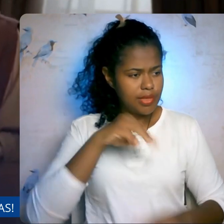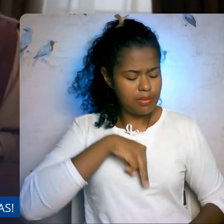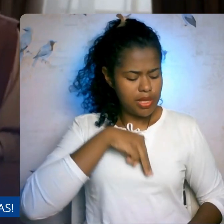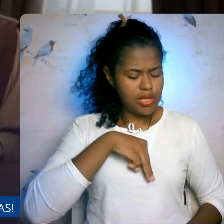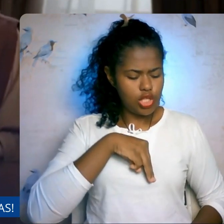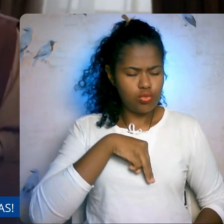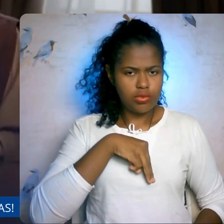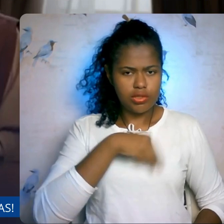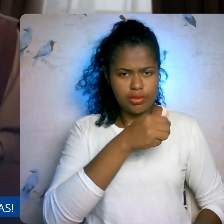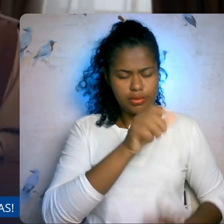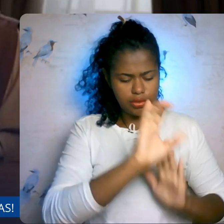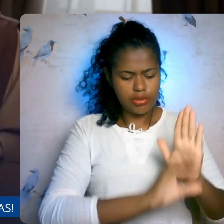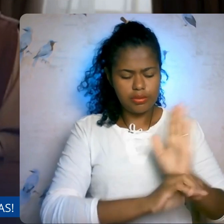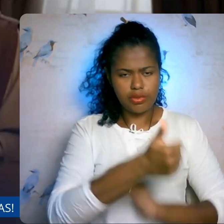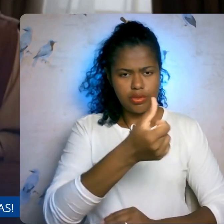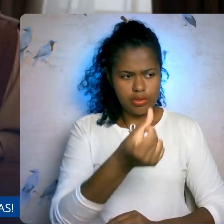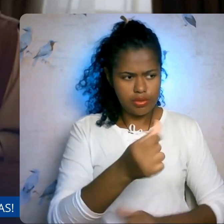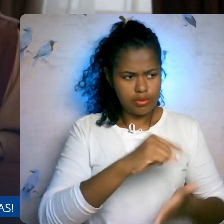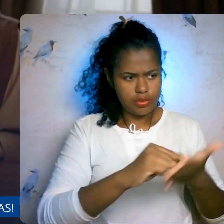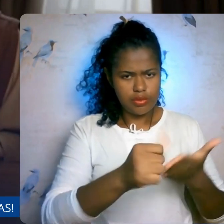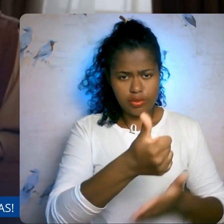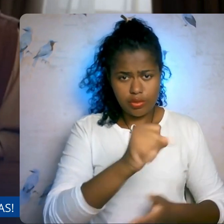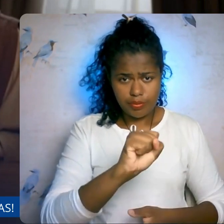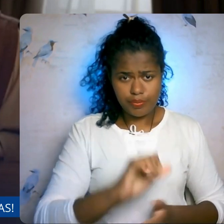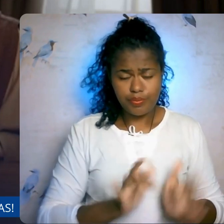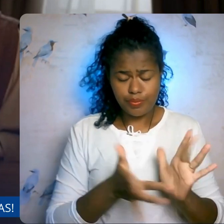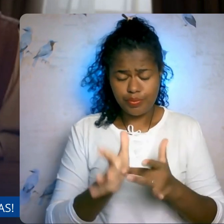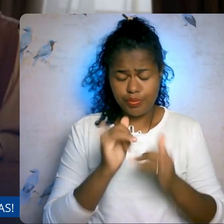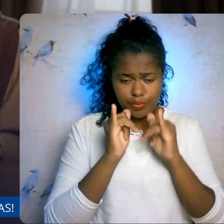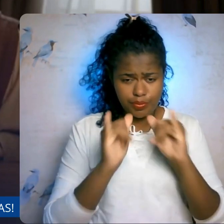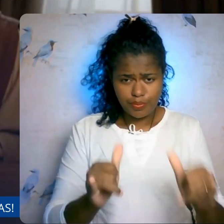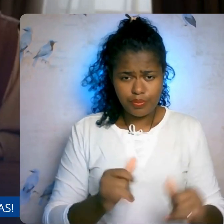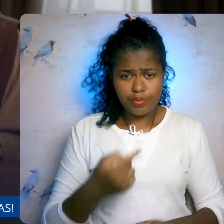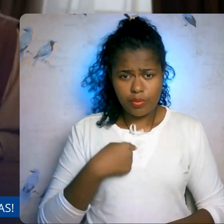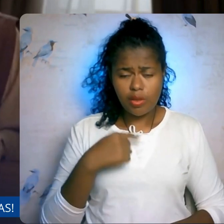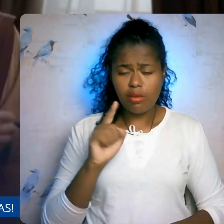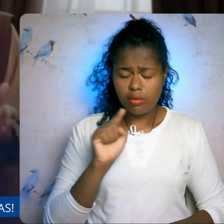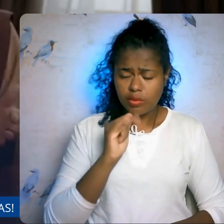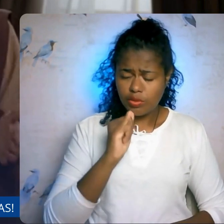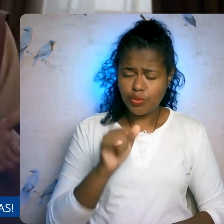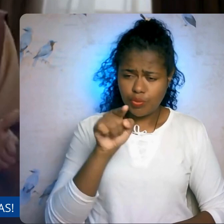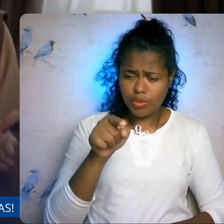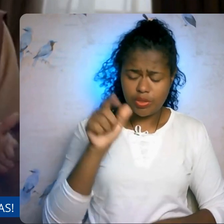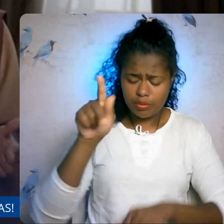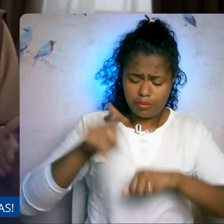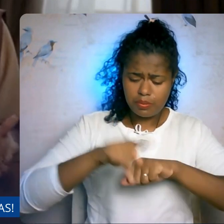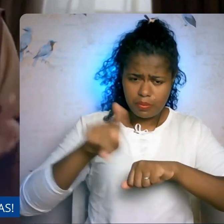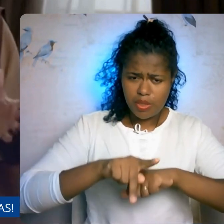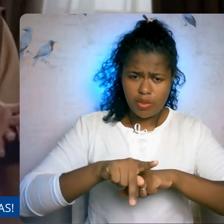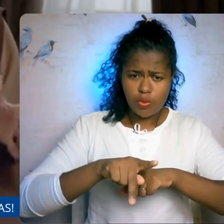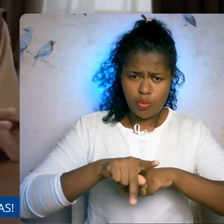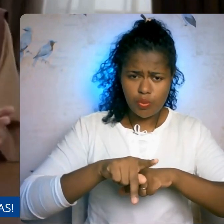Eu te declaro, tu és Pedro, e sobre esta pedra edificarei a minha igreja. As portas do inferno não prevalecerão contra